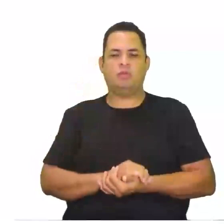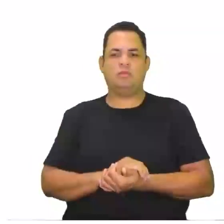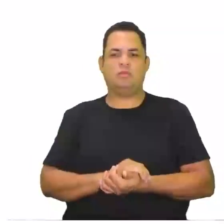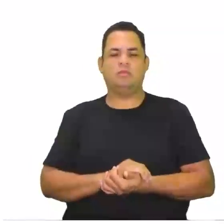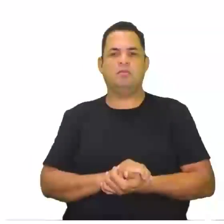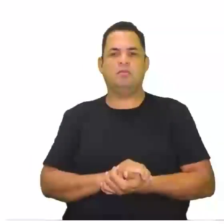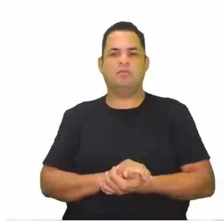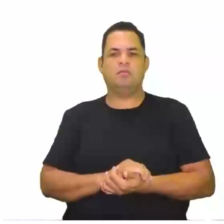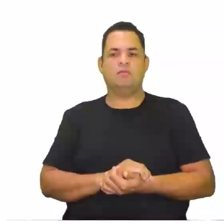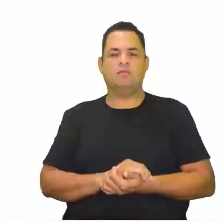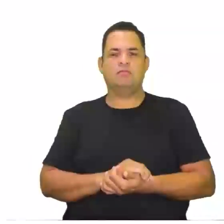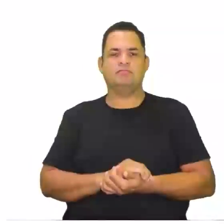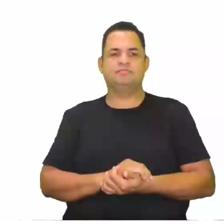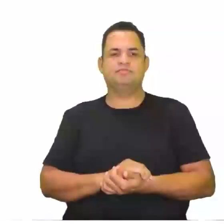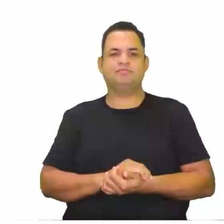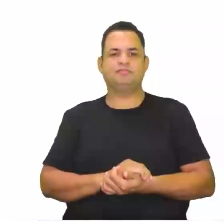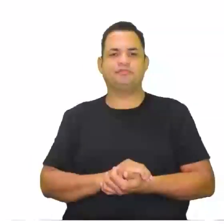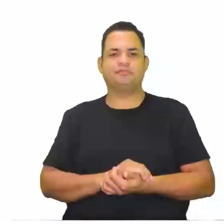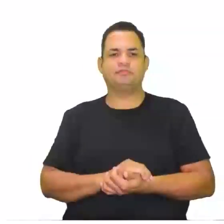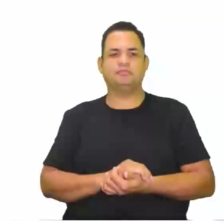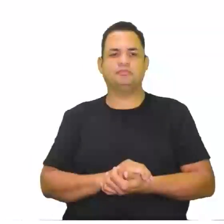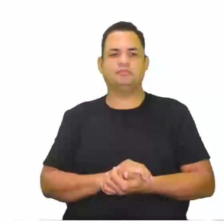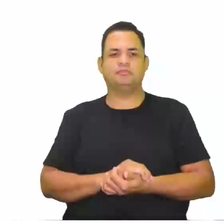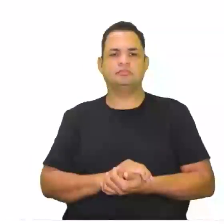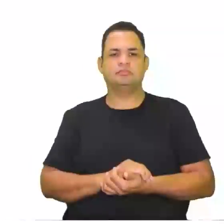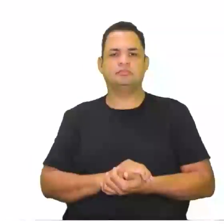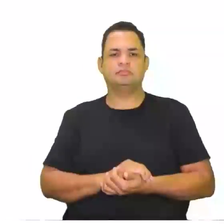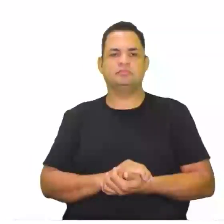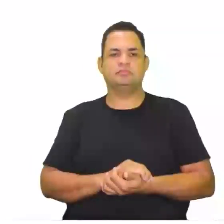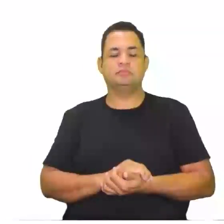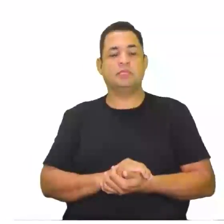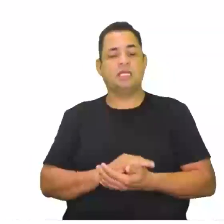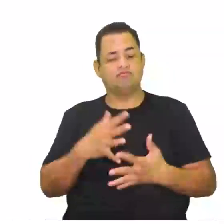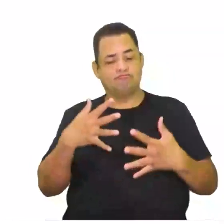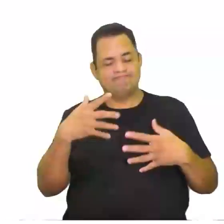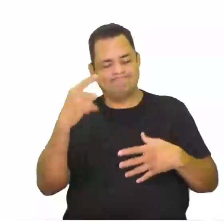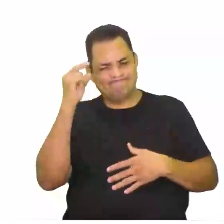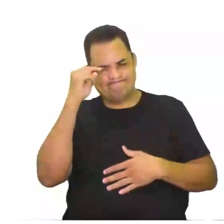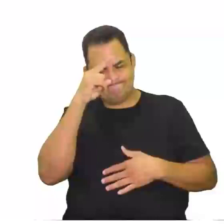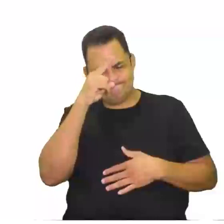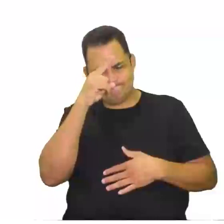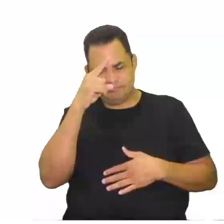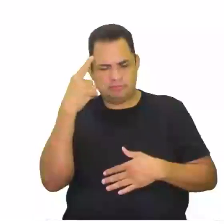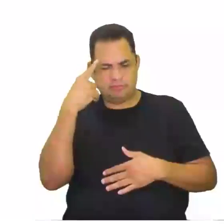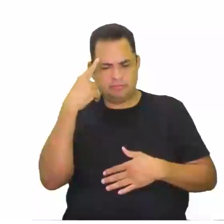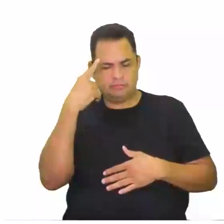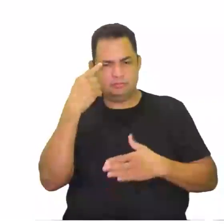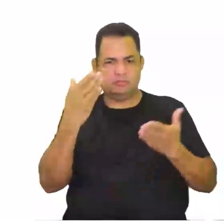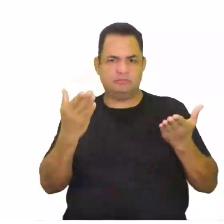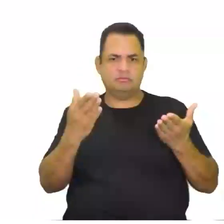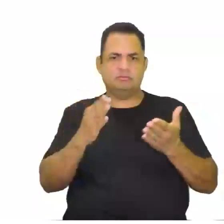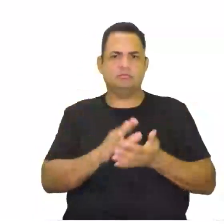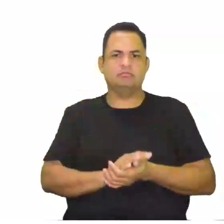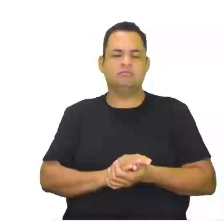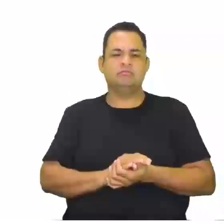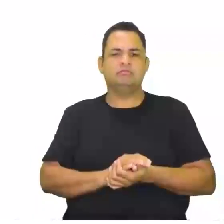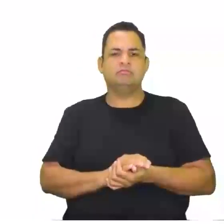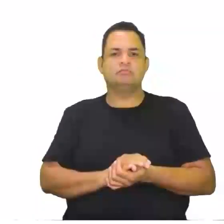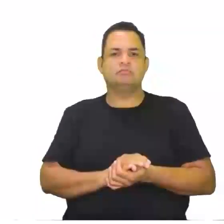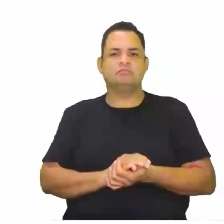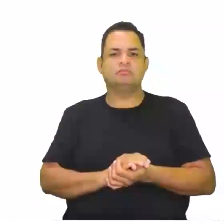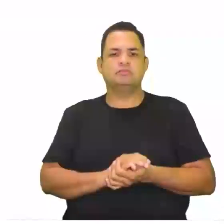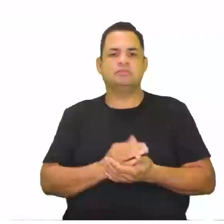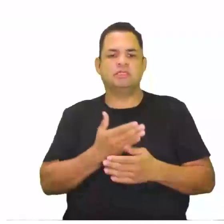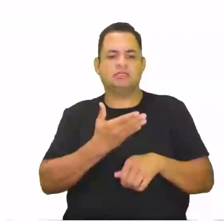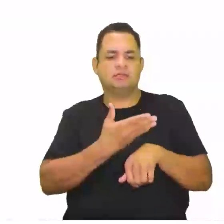das ações humanas sobre o meio ambiente. É complicado a gente pensar nesse lado. Lógico que as